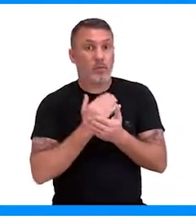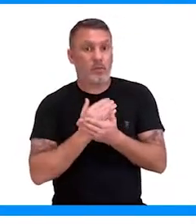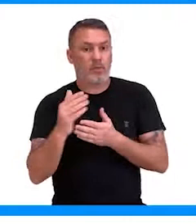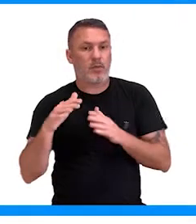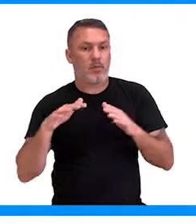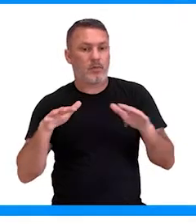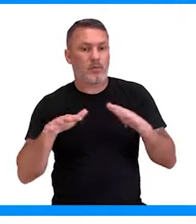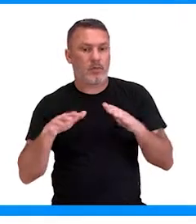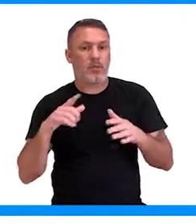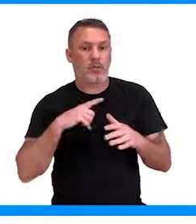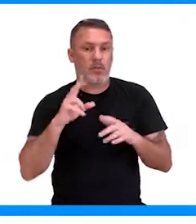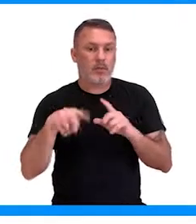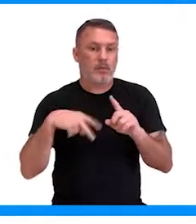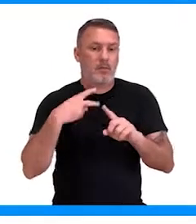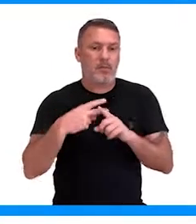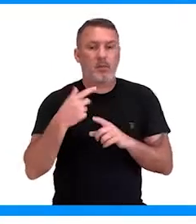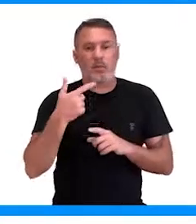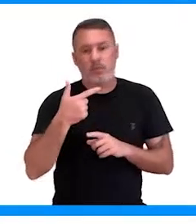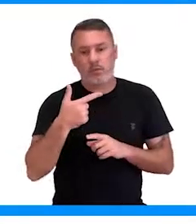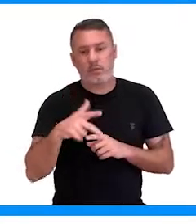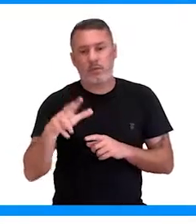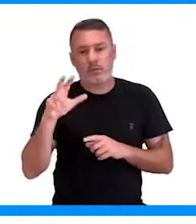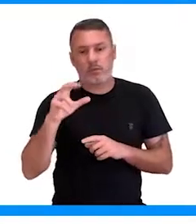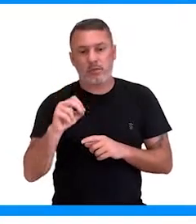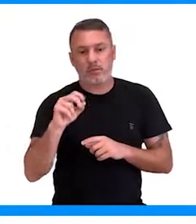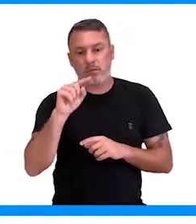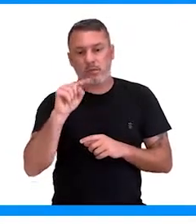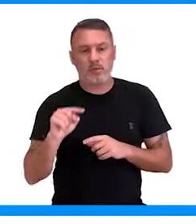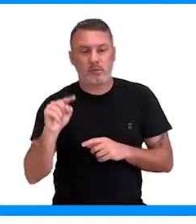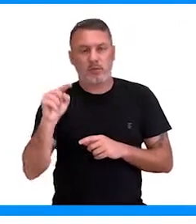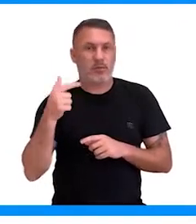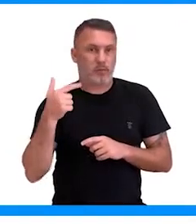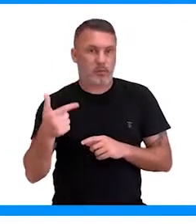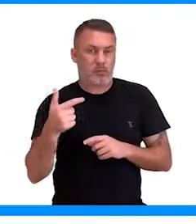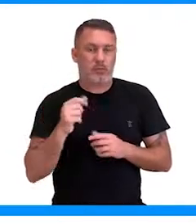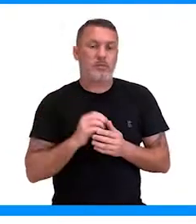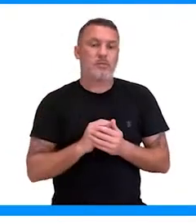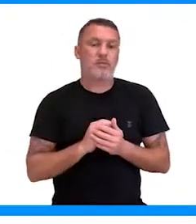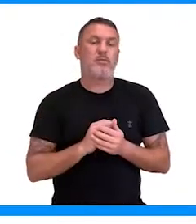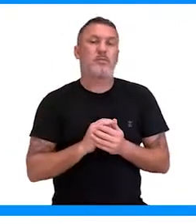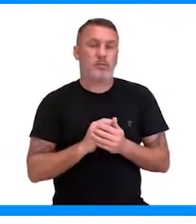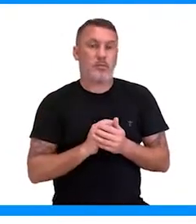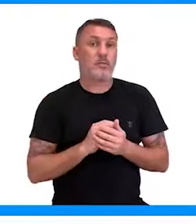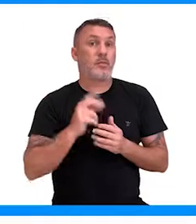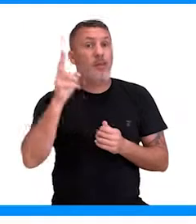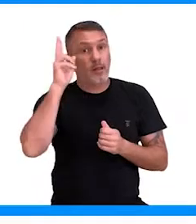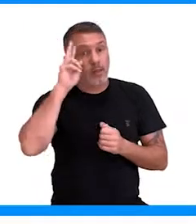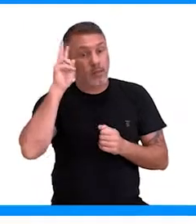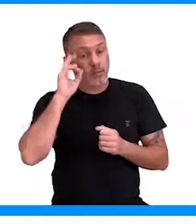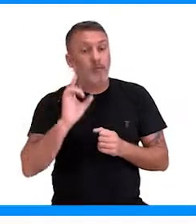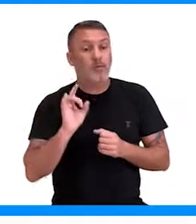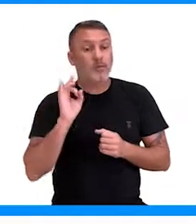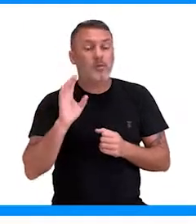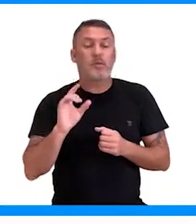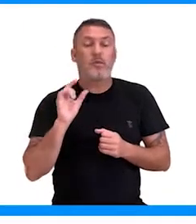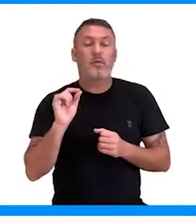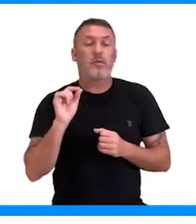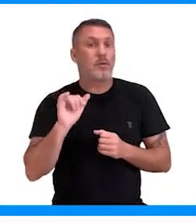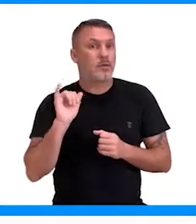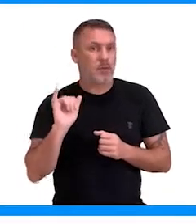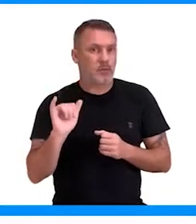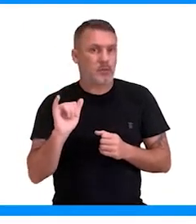início do movimento, ele tinha mais 250 raiz de 2. Lembrando que eu vou pegar somente a